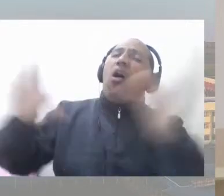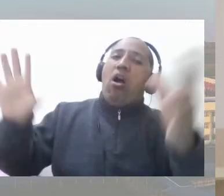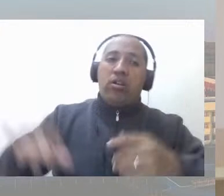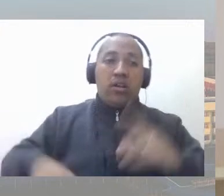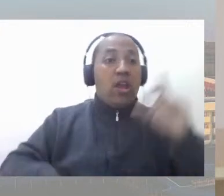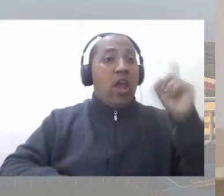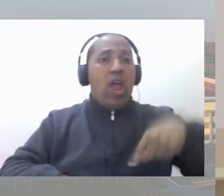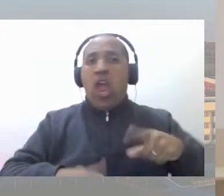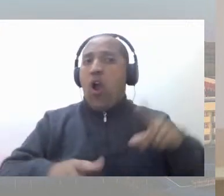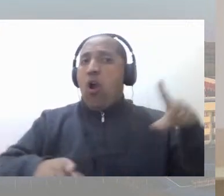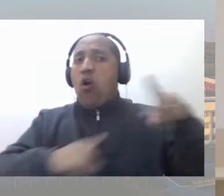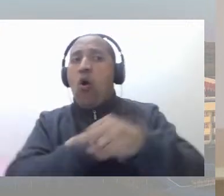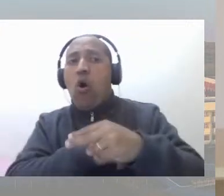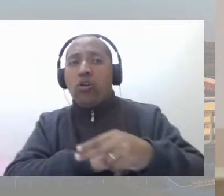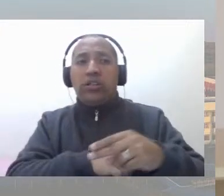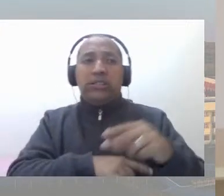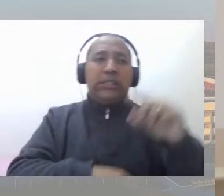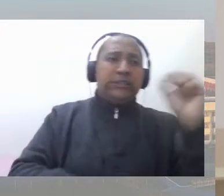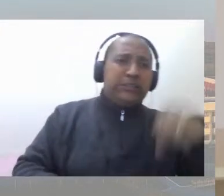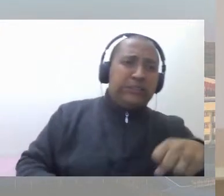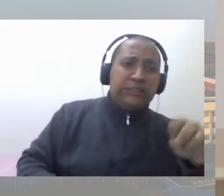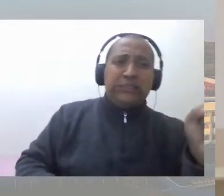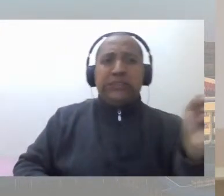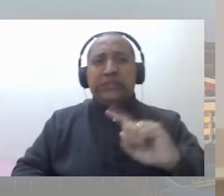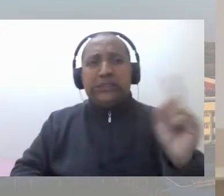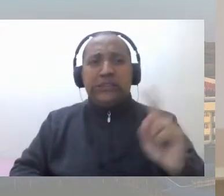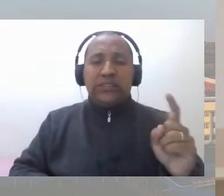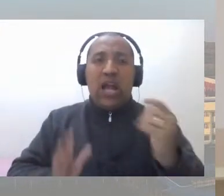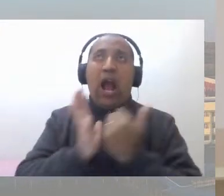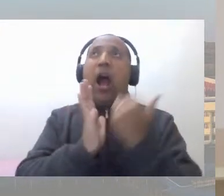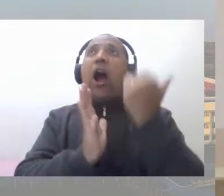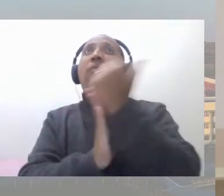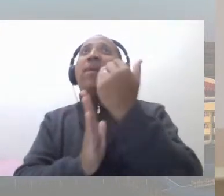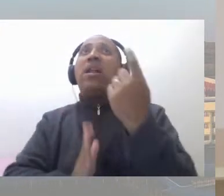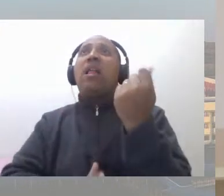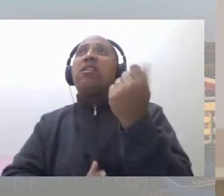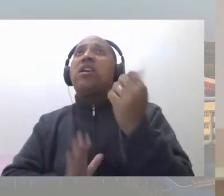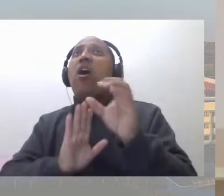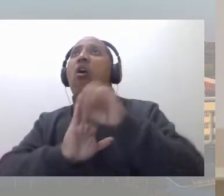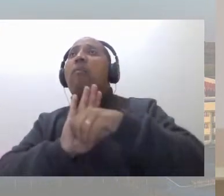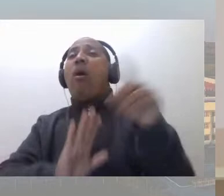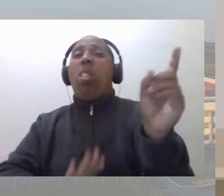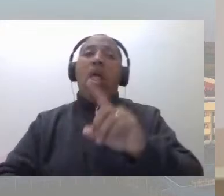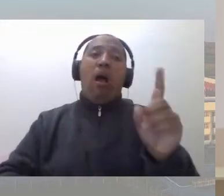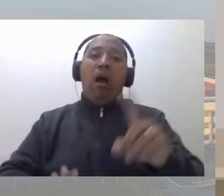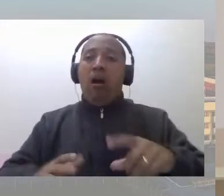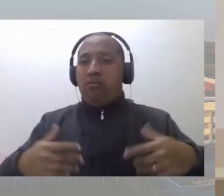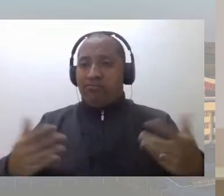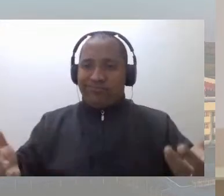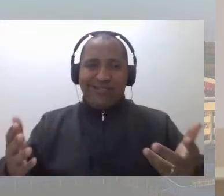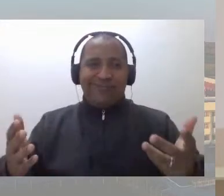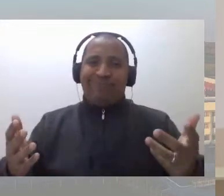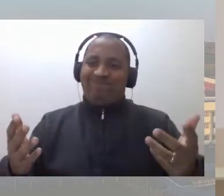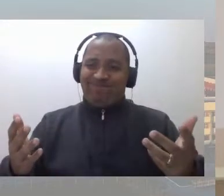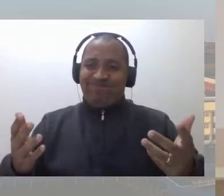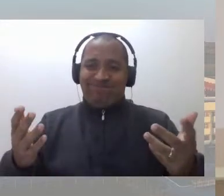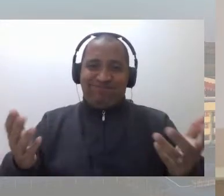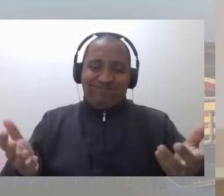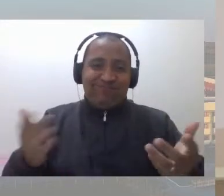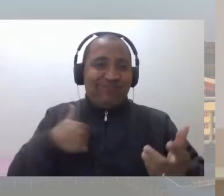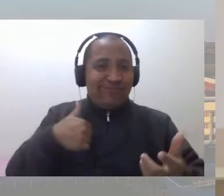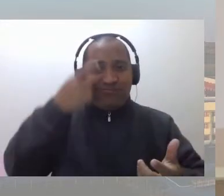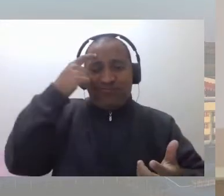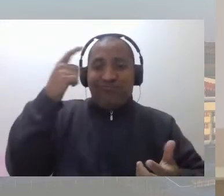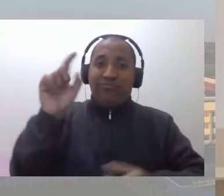corte, é definitivo. Ah, não, mas não é definitivo, aumenta a arrecadação. A situação prática era aquela, né? Imagina, quando os